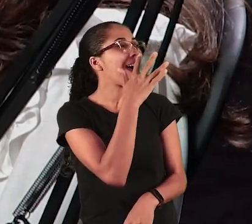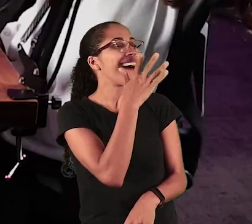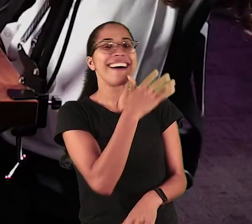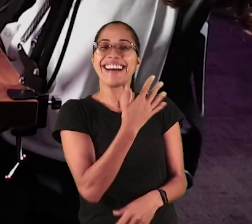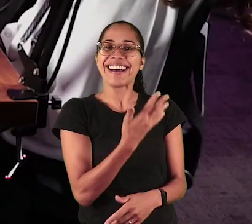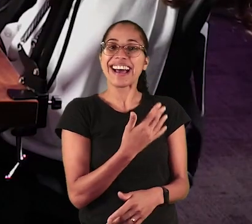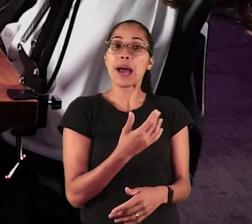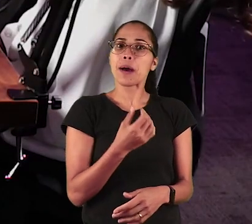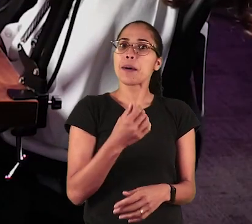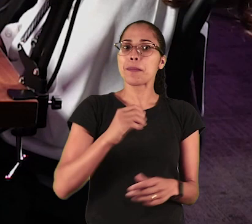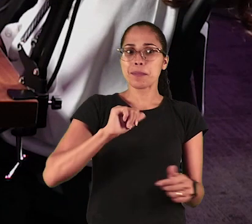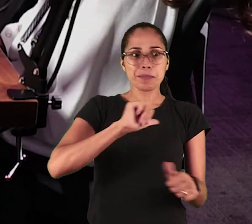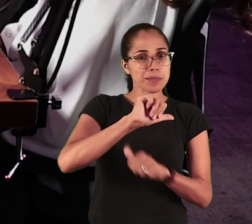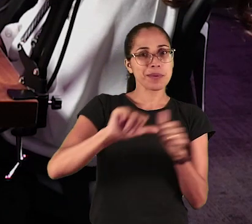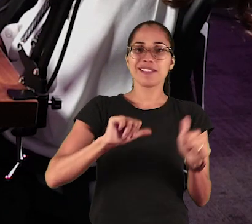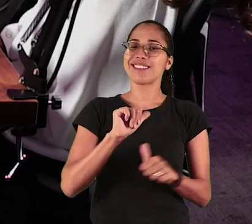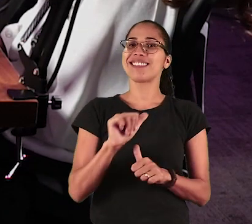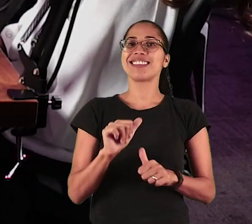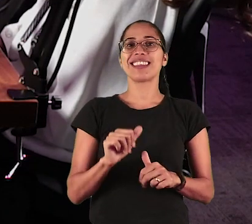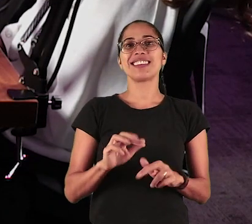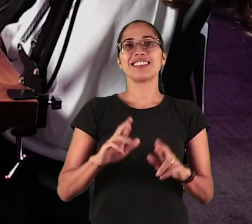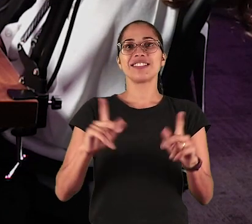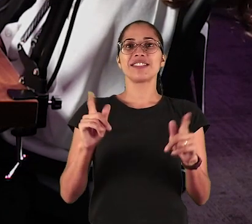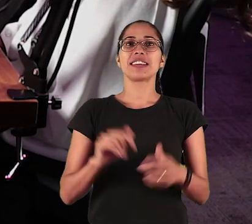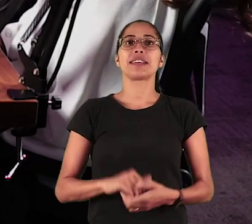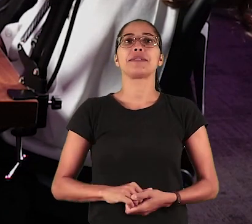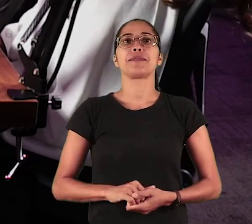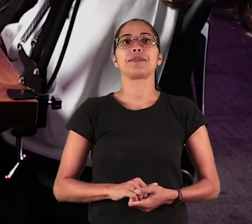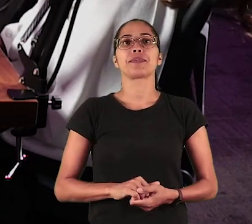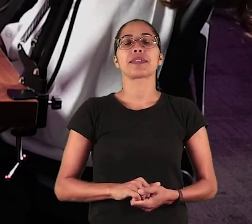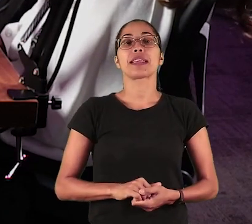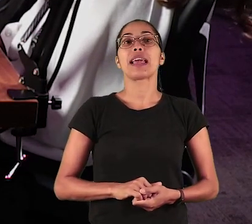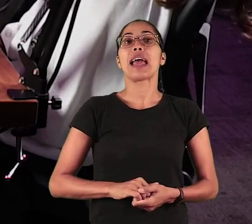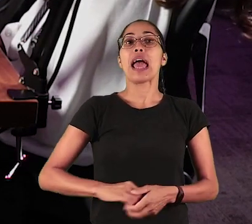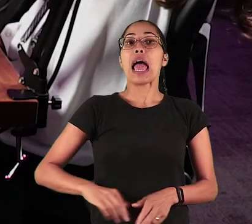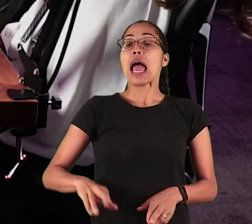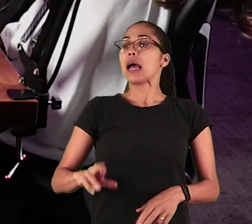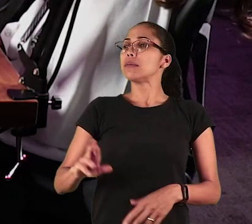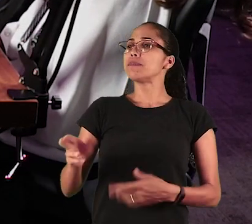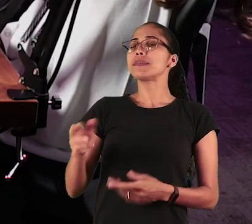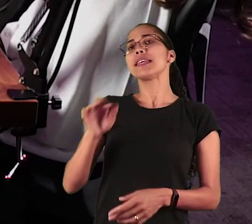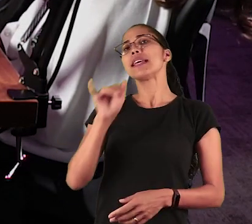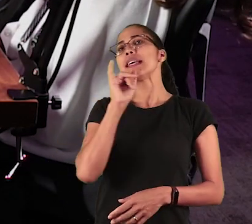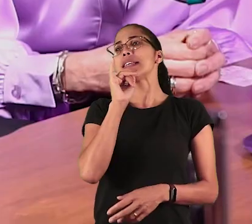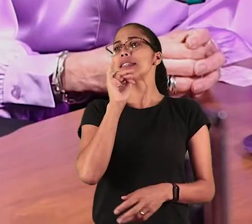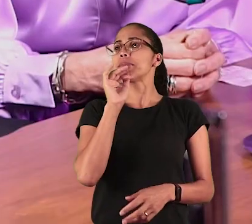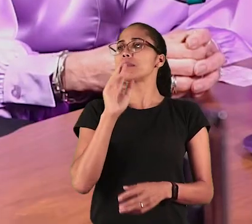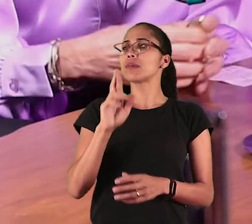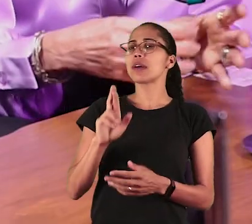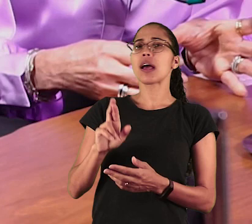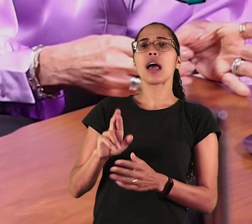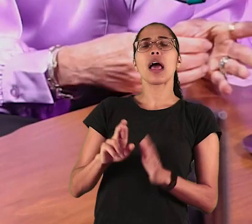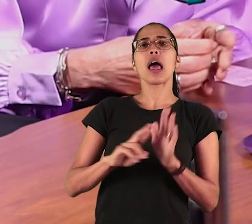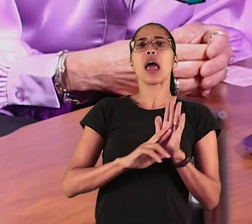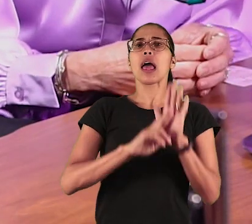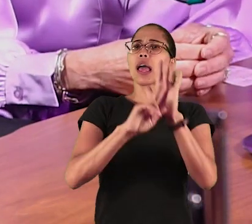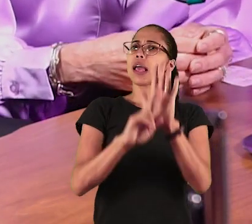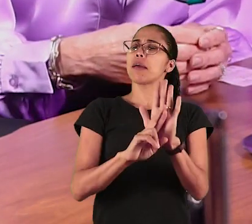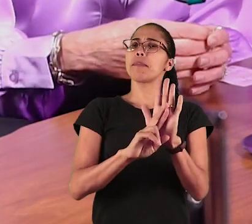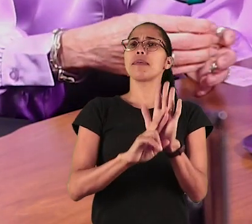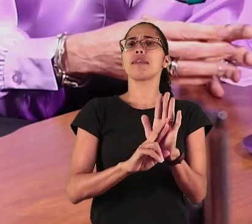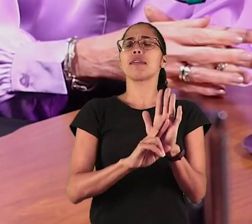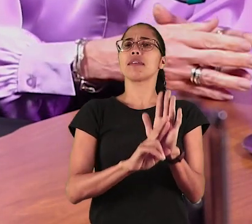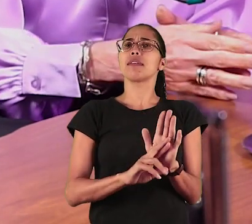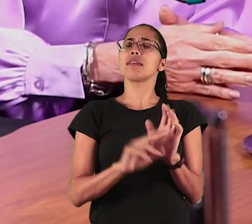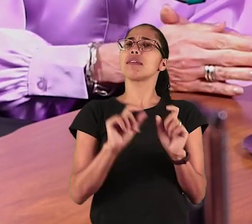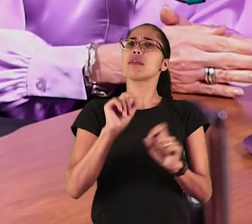fala uma coisa que eu achei super interessante da sua referência da sua família Então acho também essa referência acho que também aí no propósito